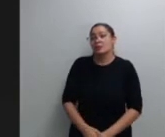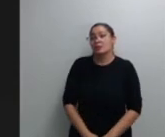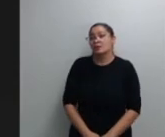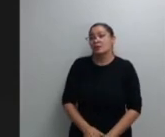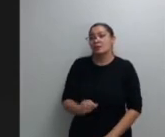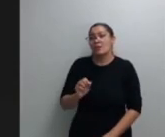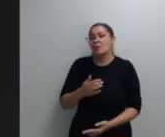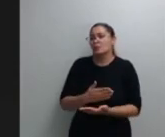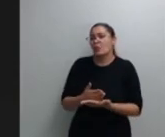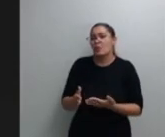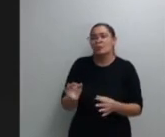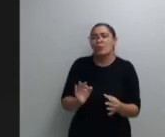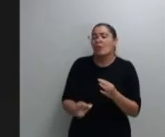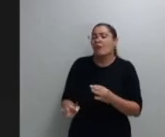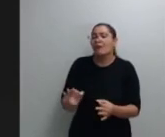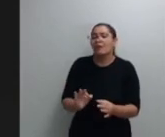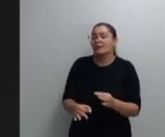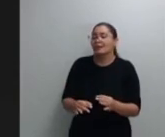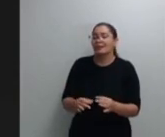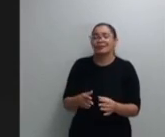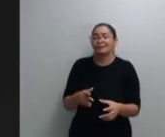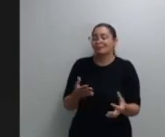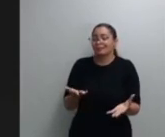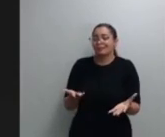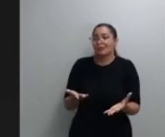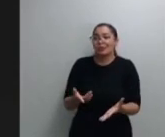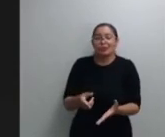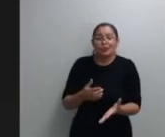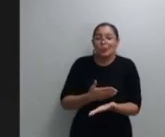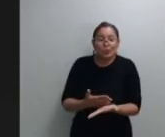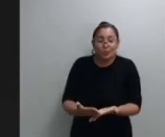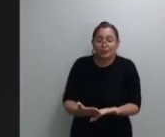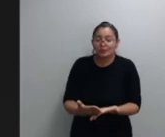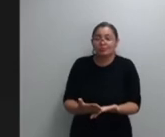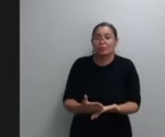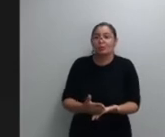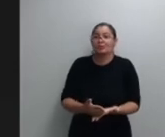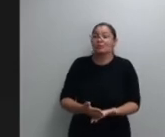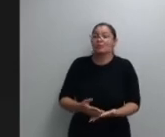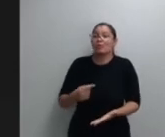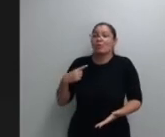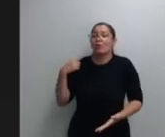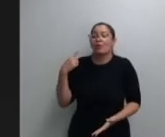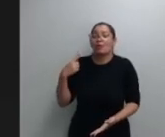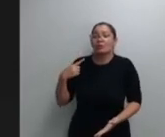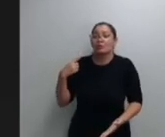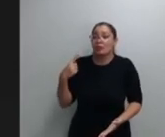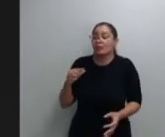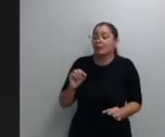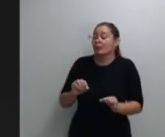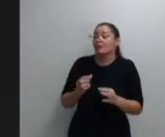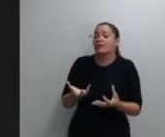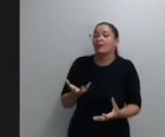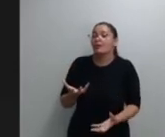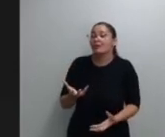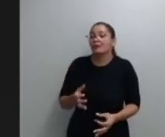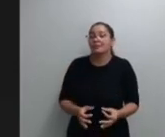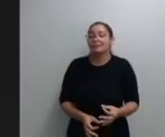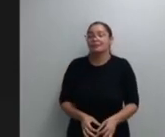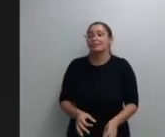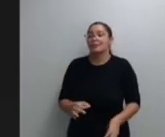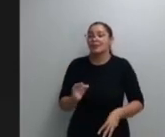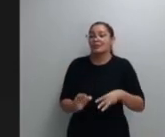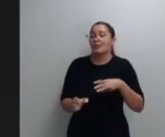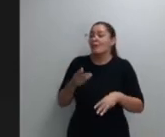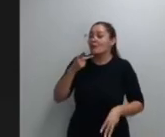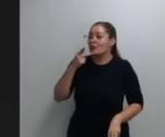se começou o julgamento quer dizer ainda nem se sabe porventura o que é que os ilustres pares o que é que os juízes no caso irão